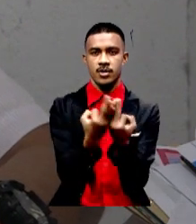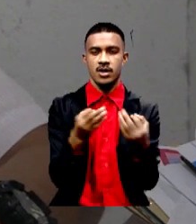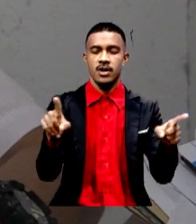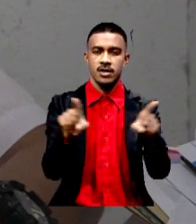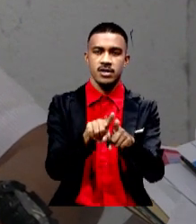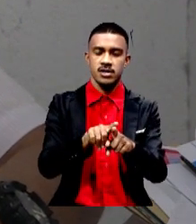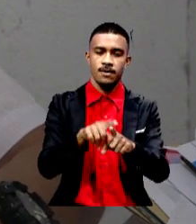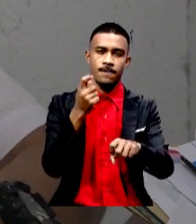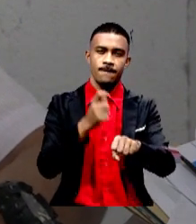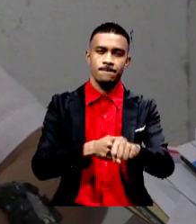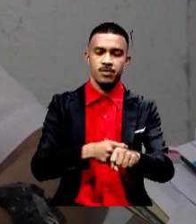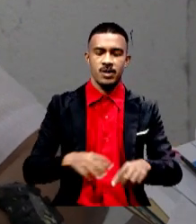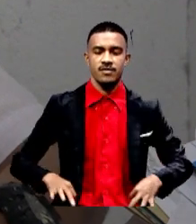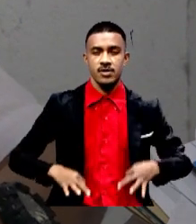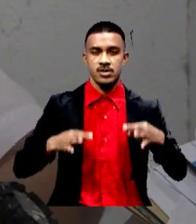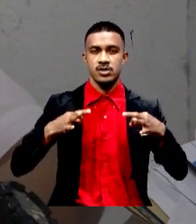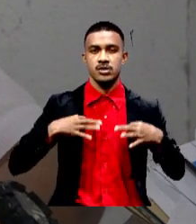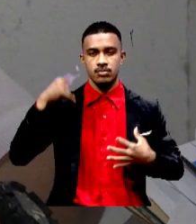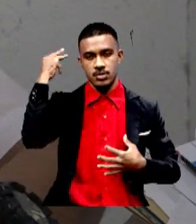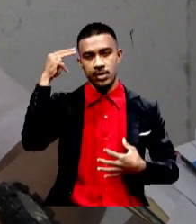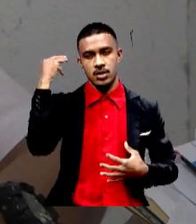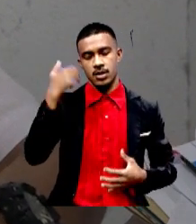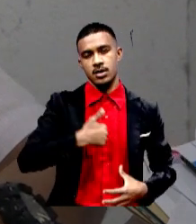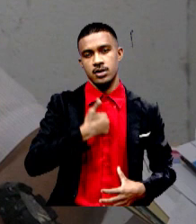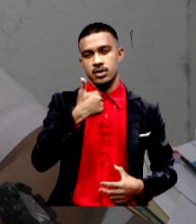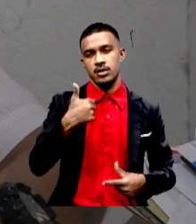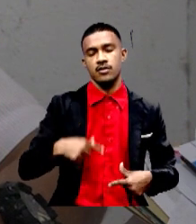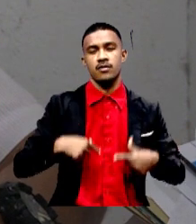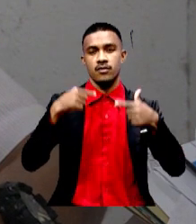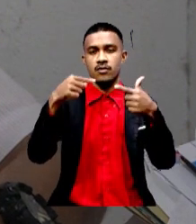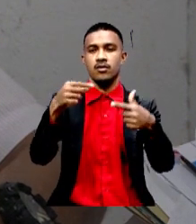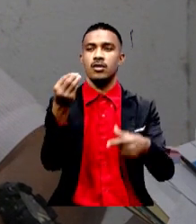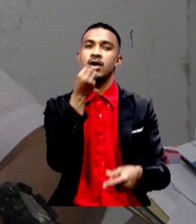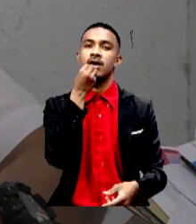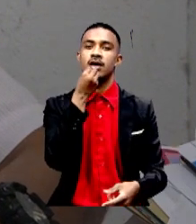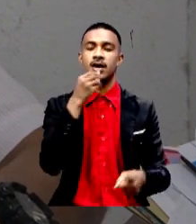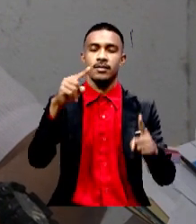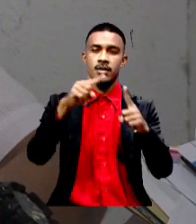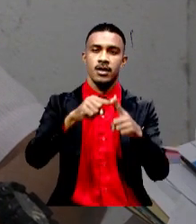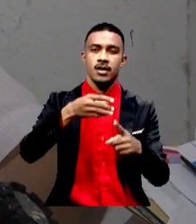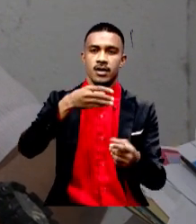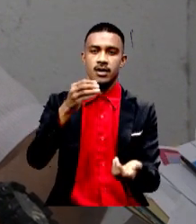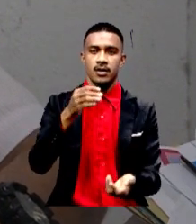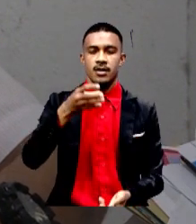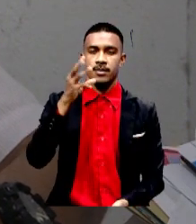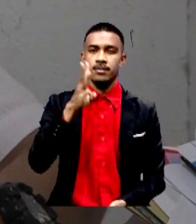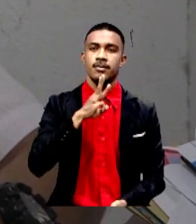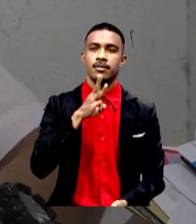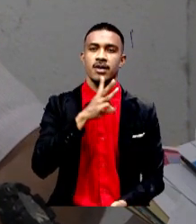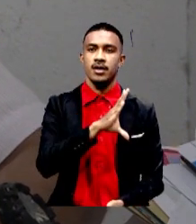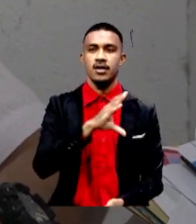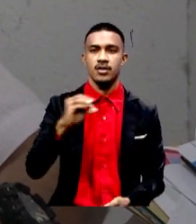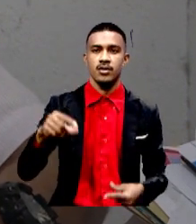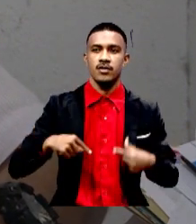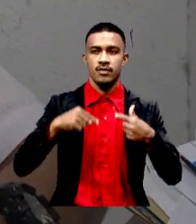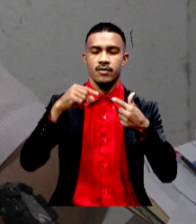rasik, i fornese hahan, ba b, inclui pakote